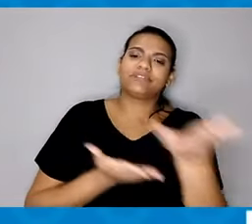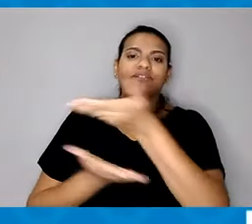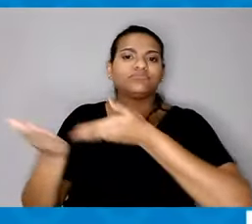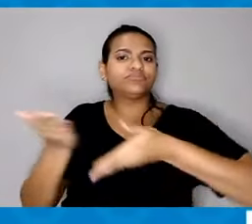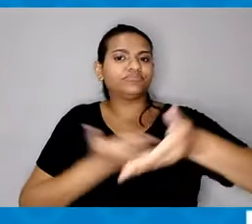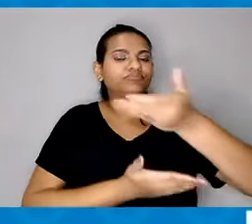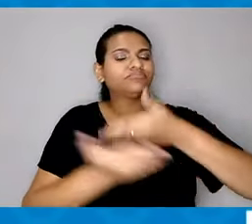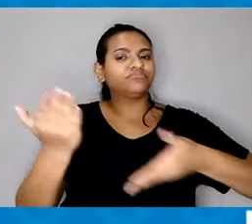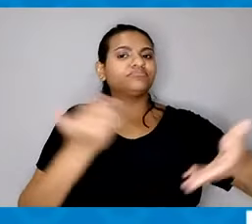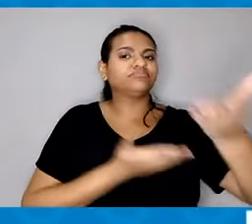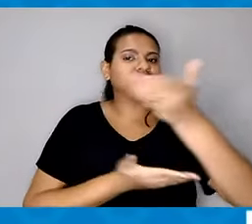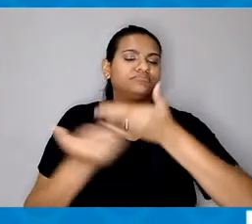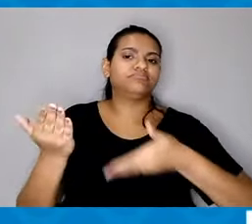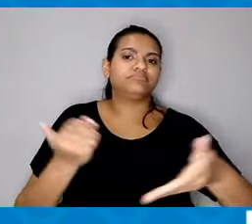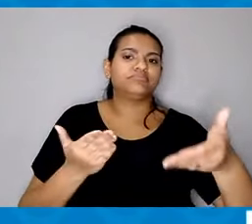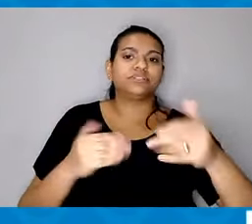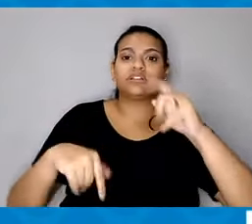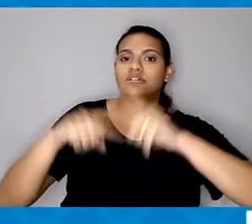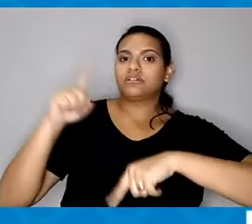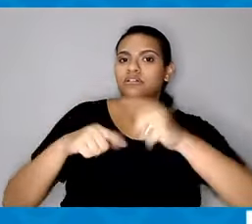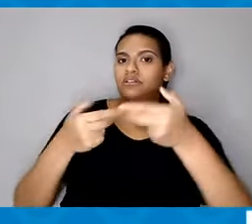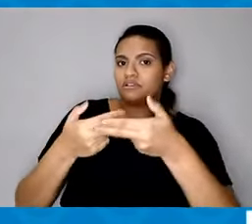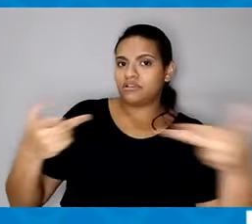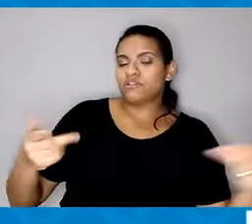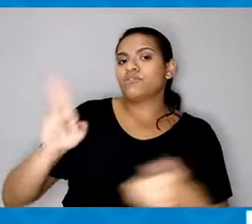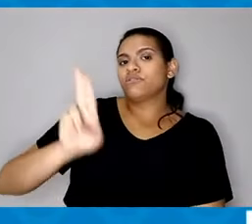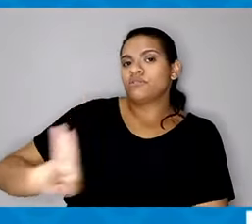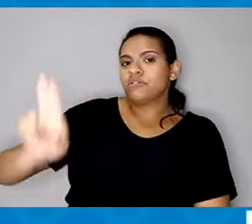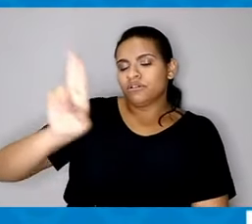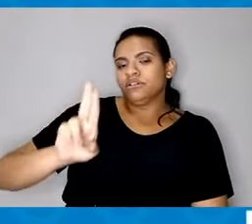recursos adicionais, né, para um projeto.